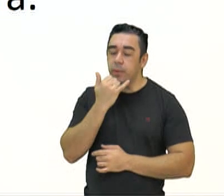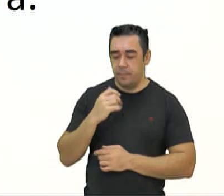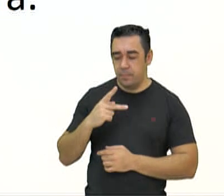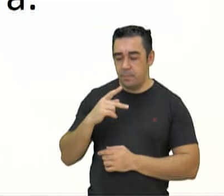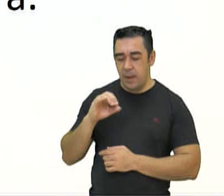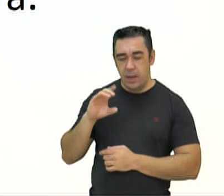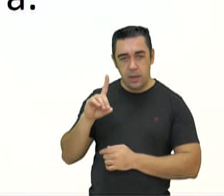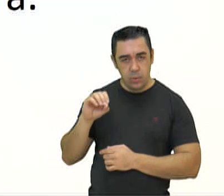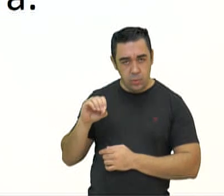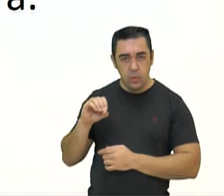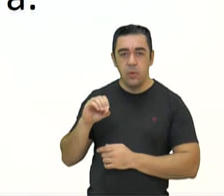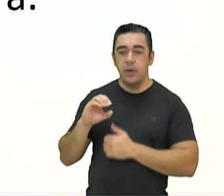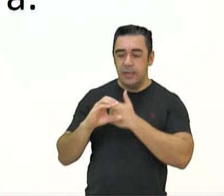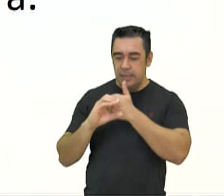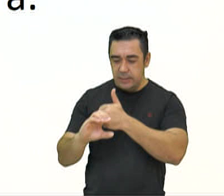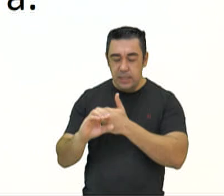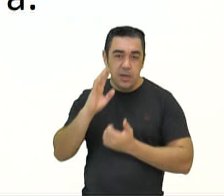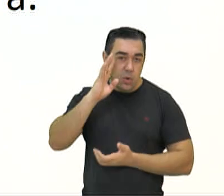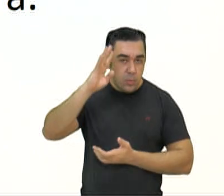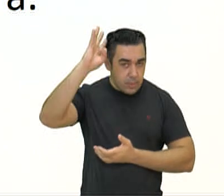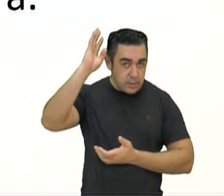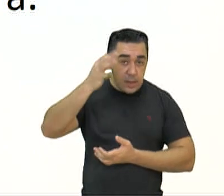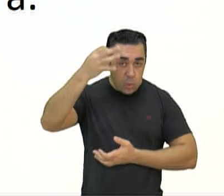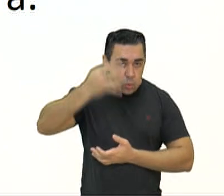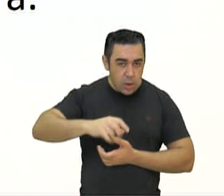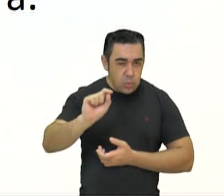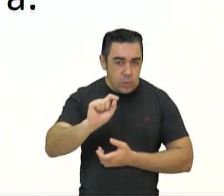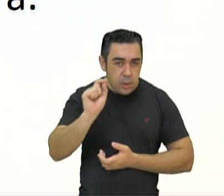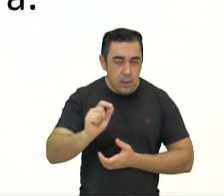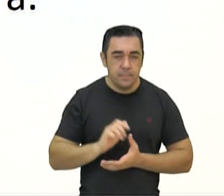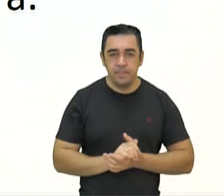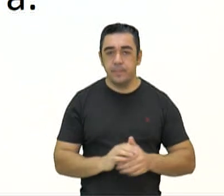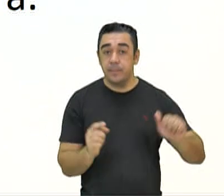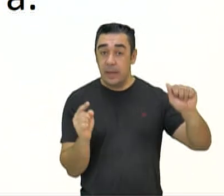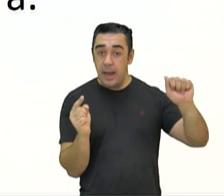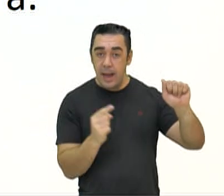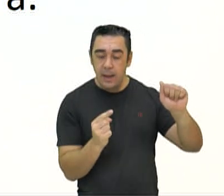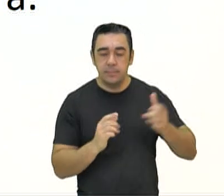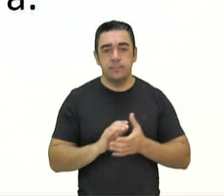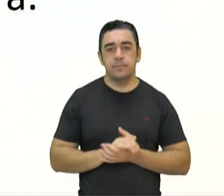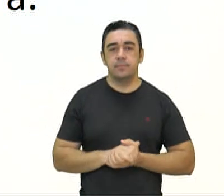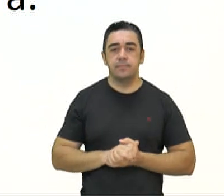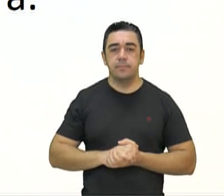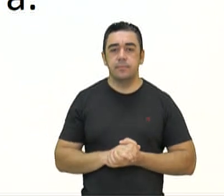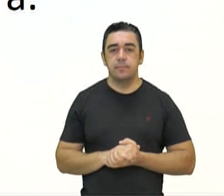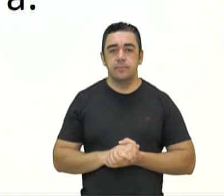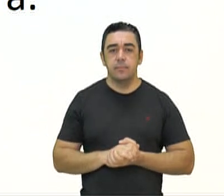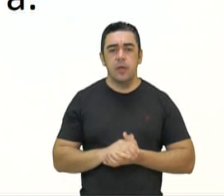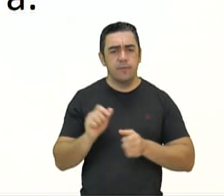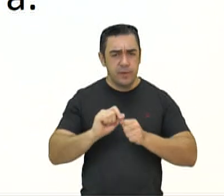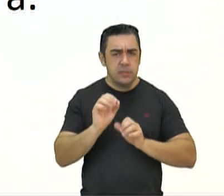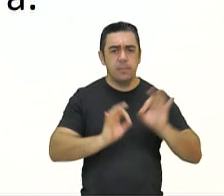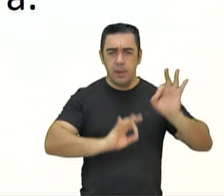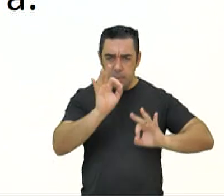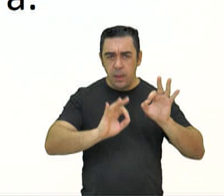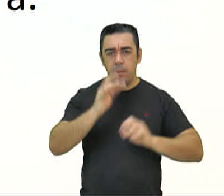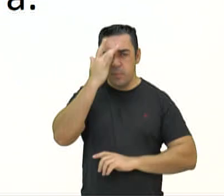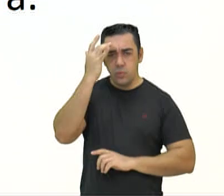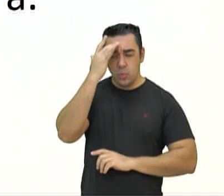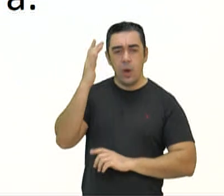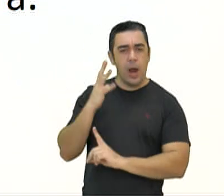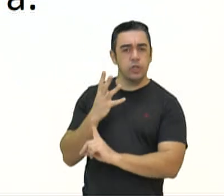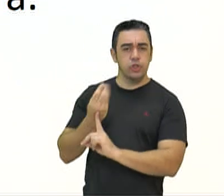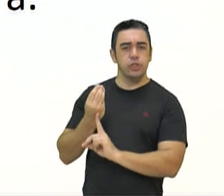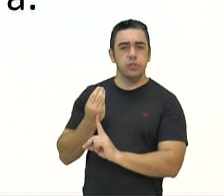a arte paleocristã romana, é correto afirmar que: letra A, era elaborada por artistas e